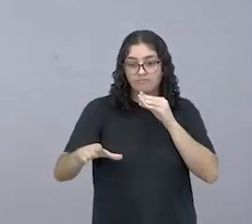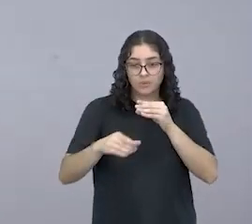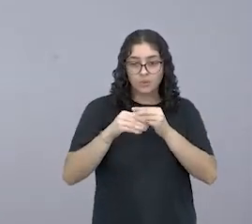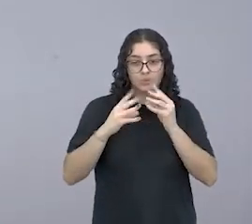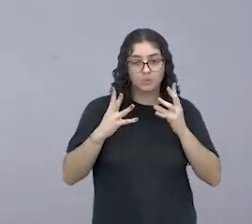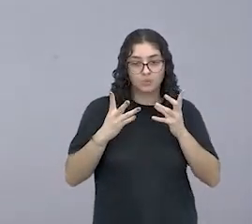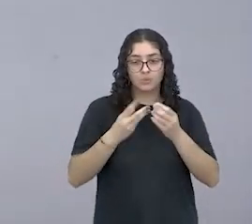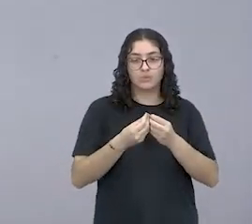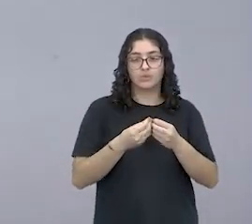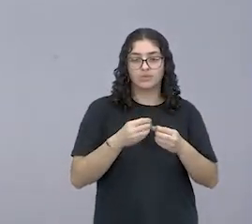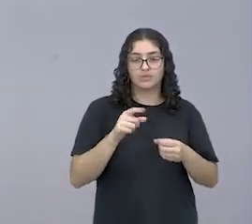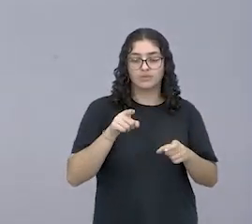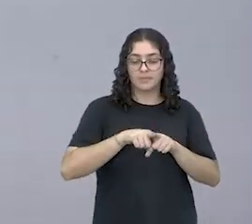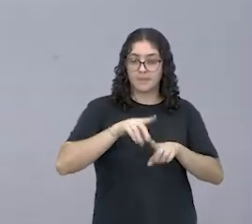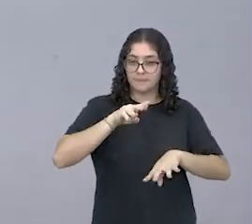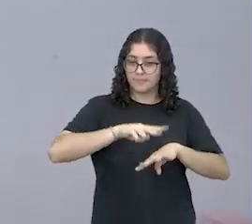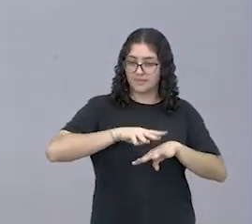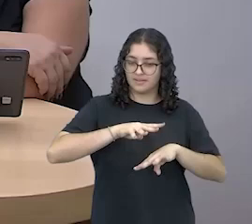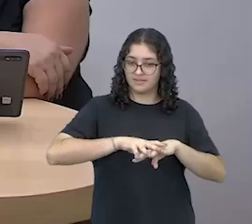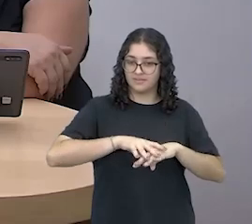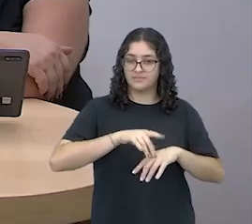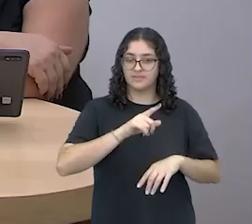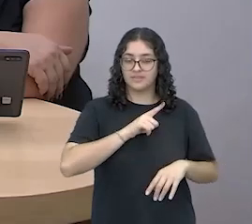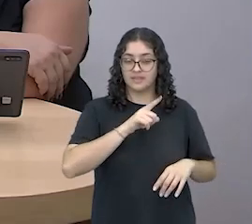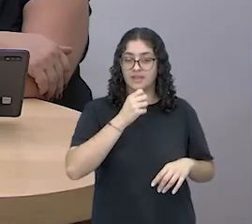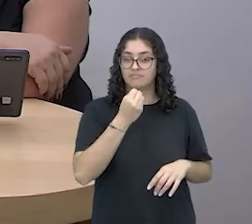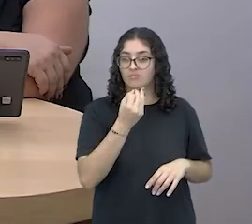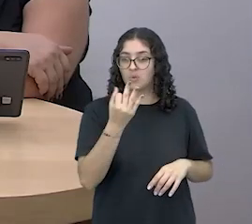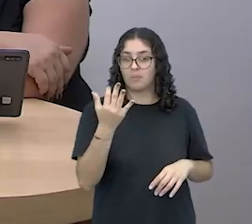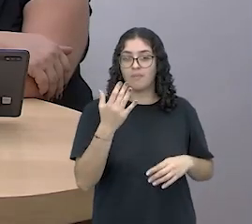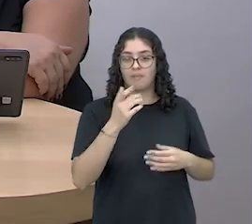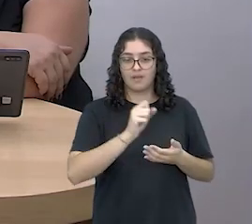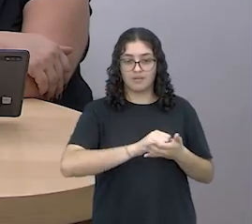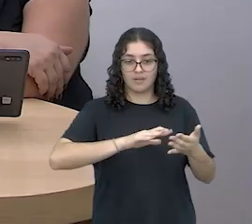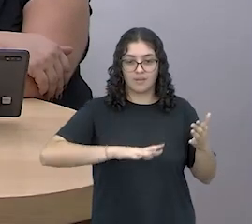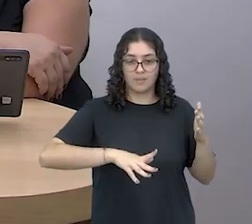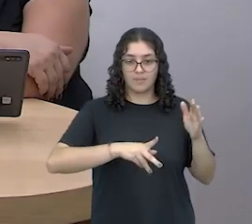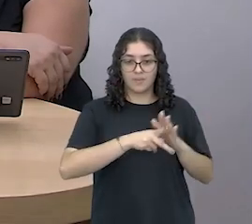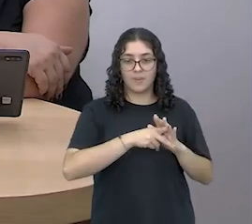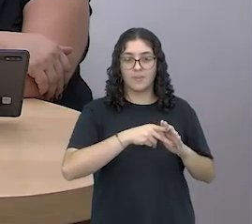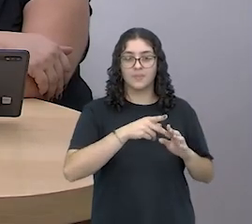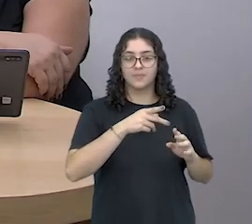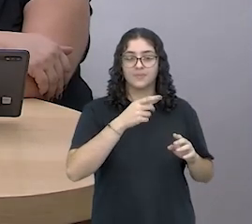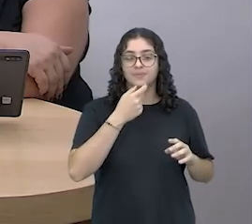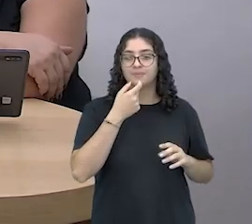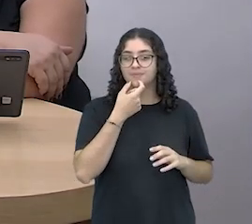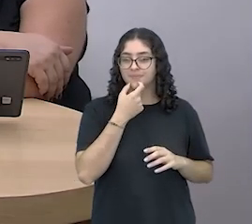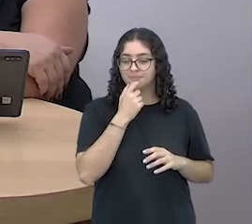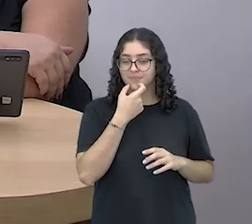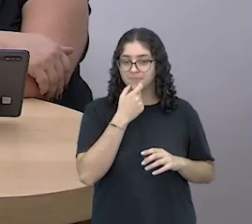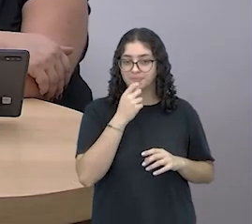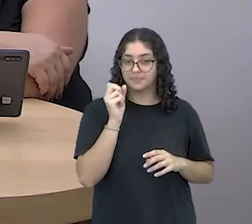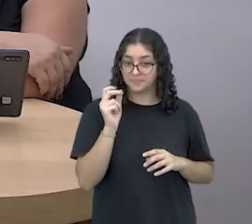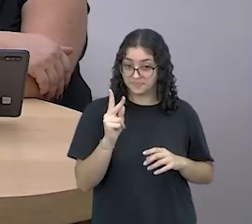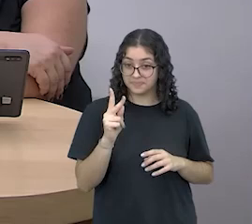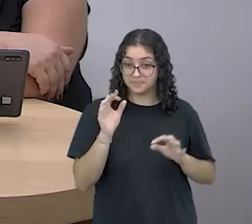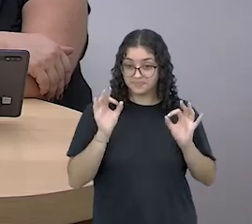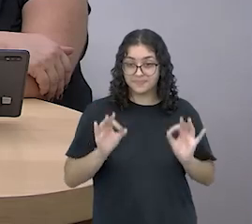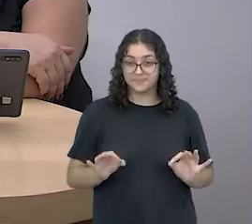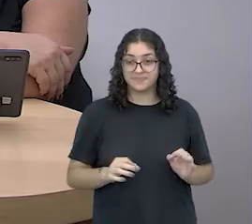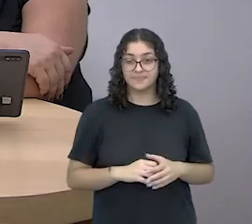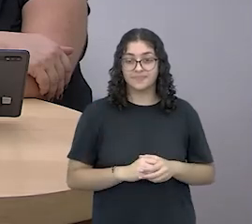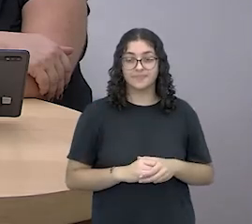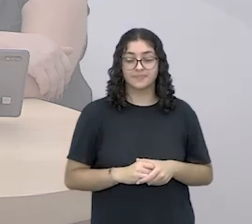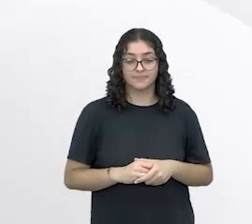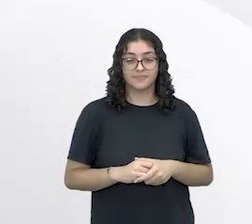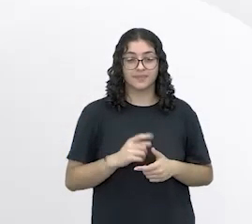tudo isso, todo esse trabalho da matemática, trazendo algumas atividades de língua inglesa. Isso. Certo? Eu